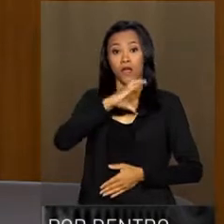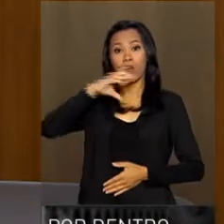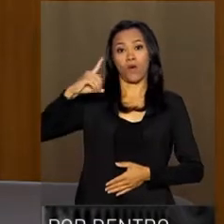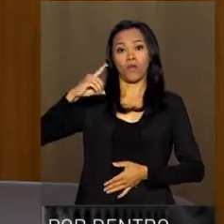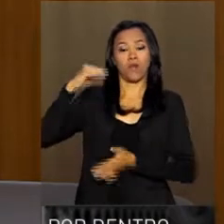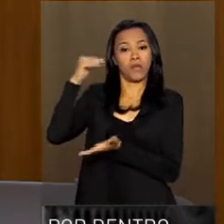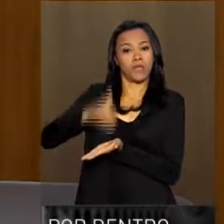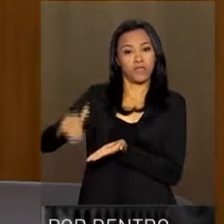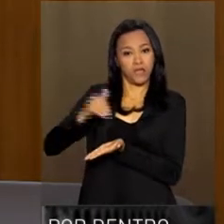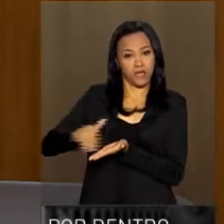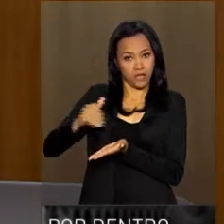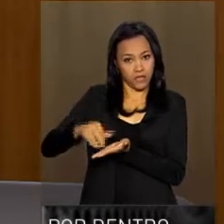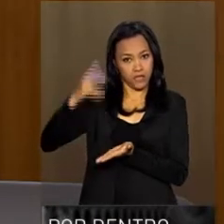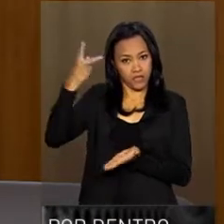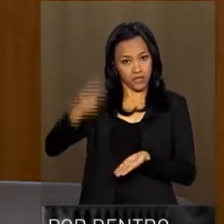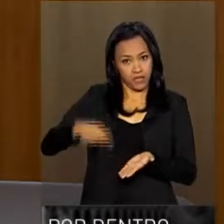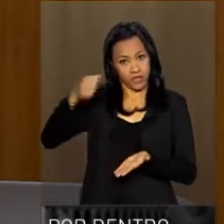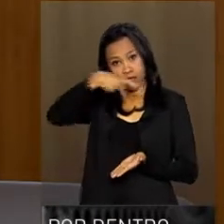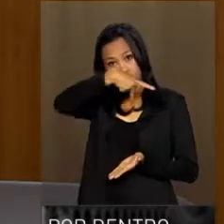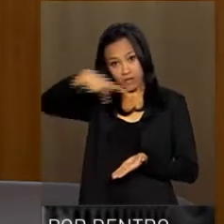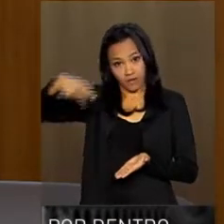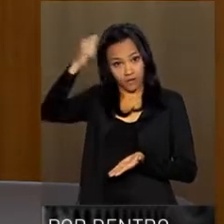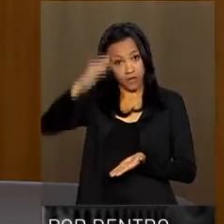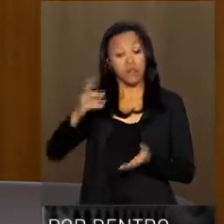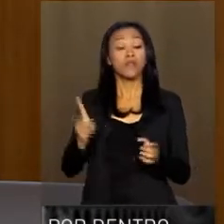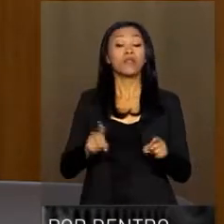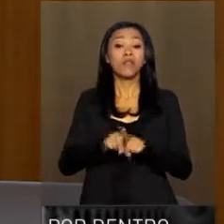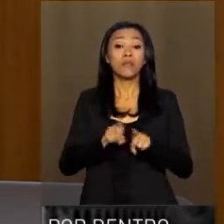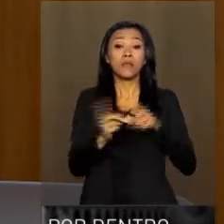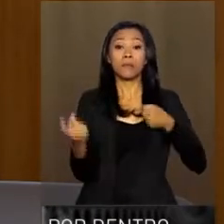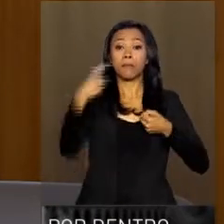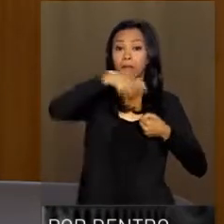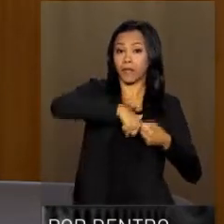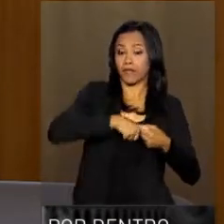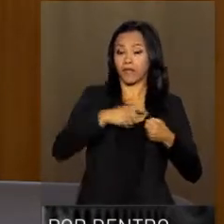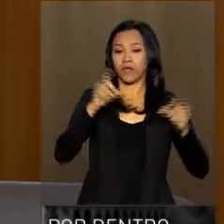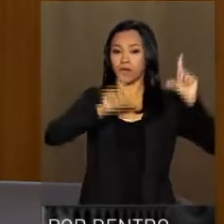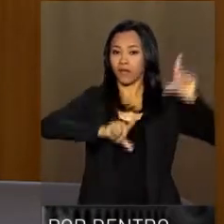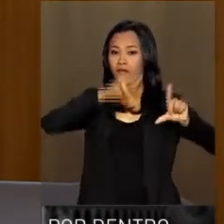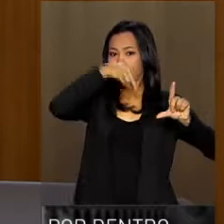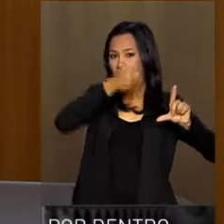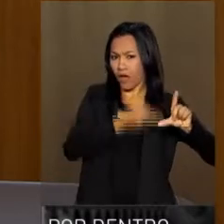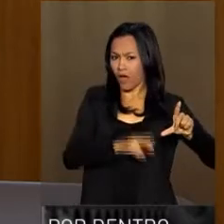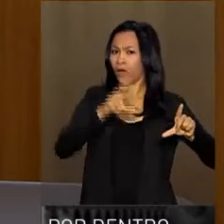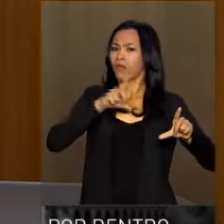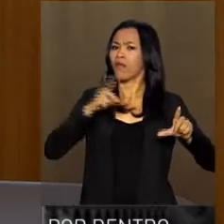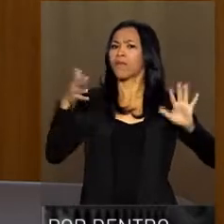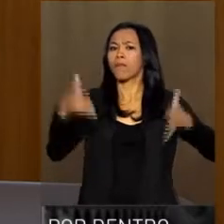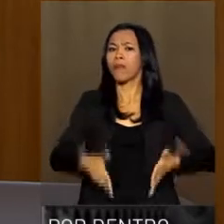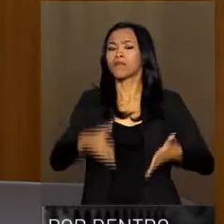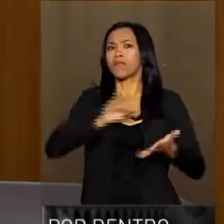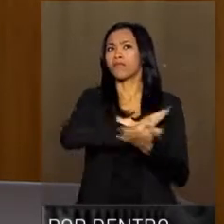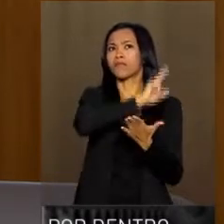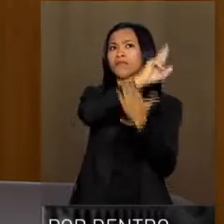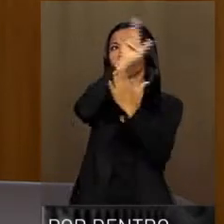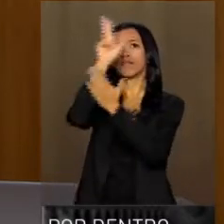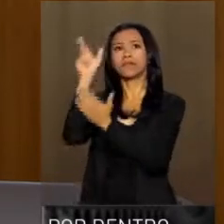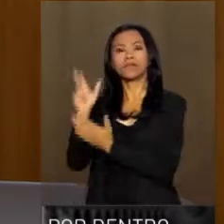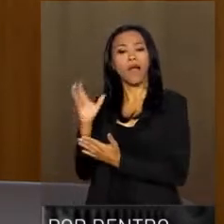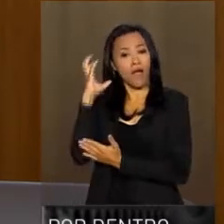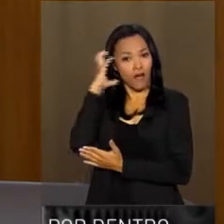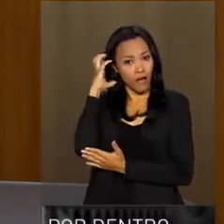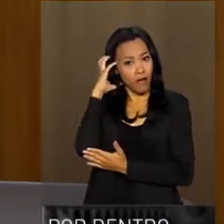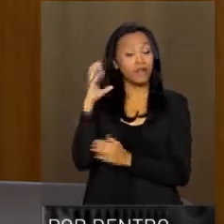presidência da república em parceria com a tv nbr teremos a participação de emissoras de rádio de todo o país e também das redes sociais